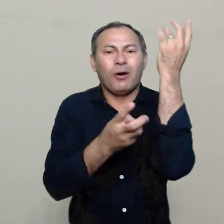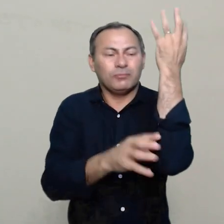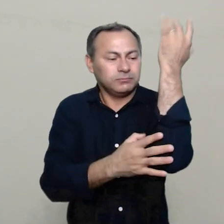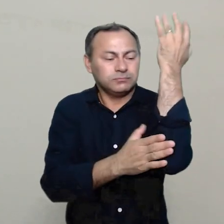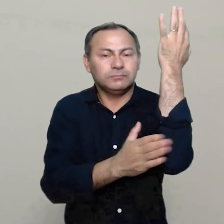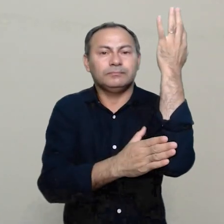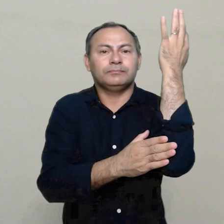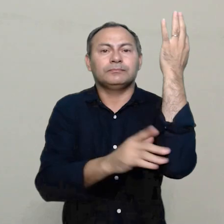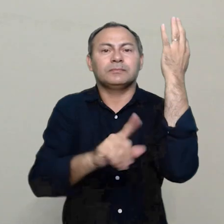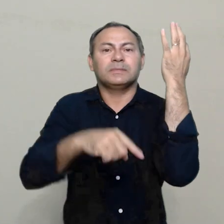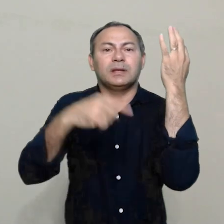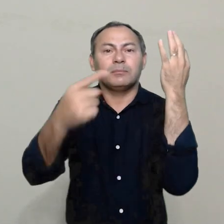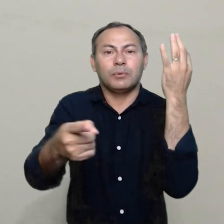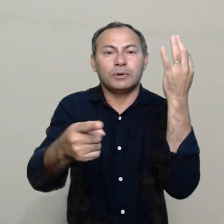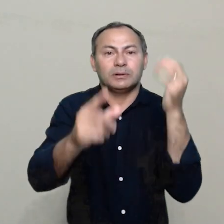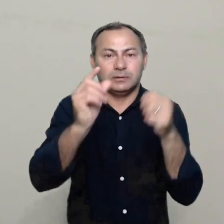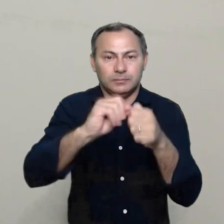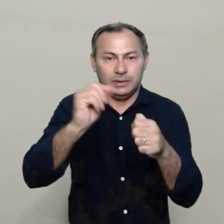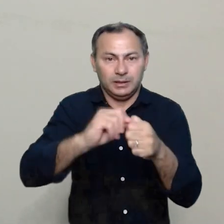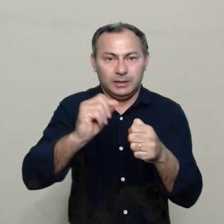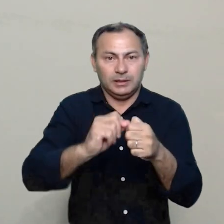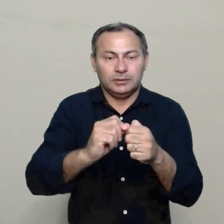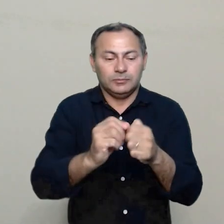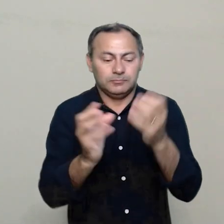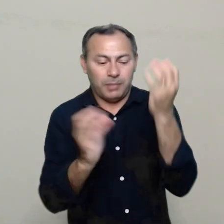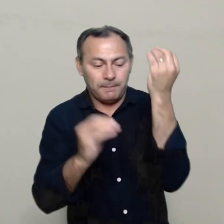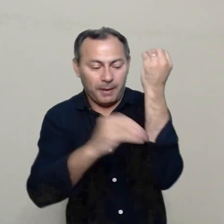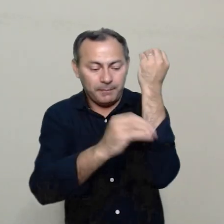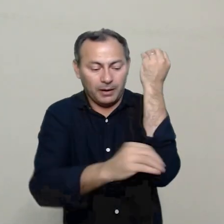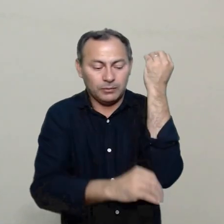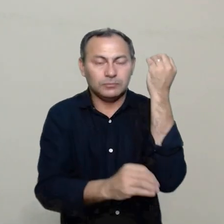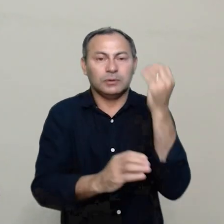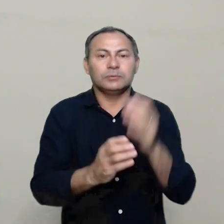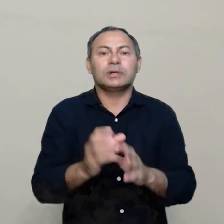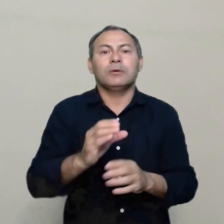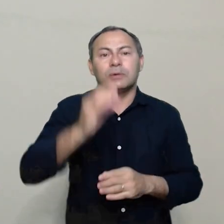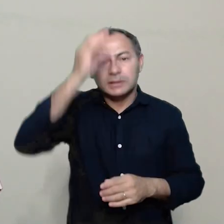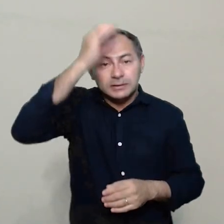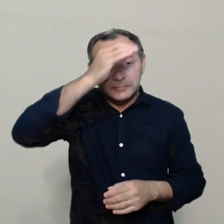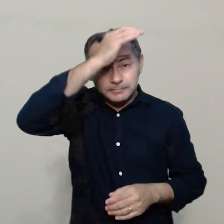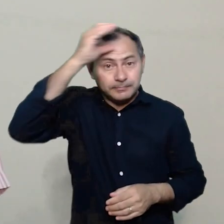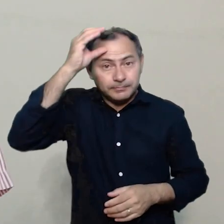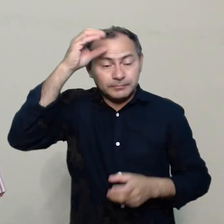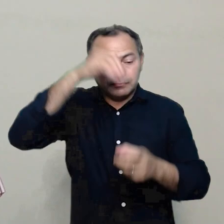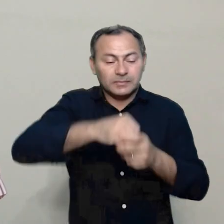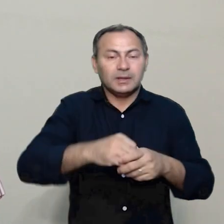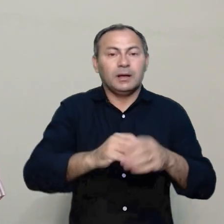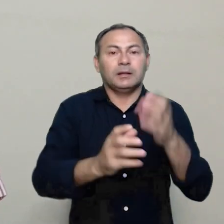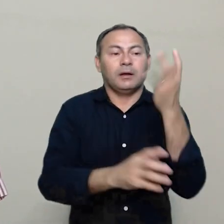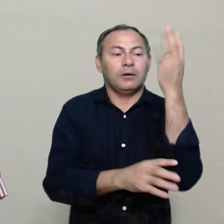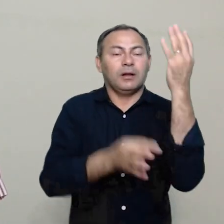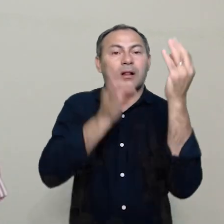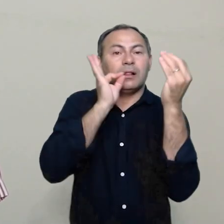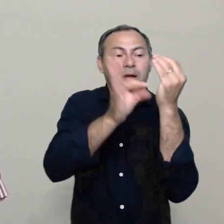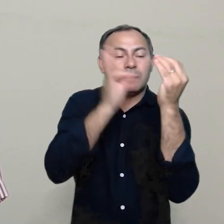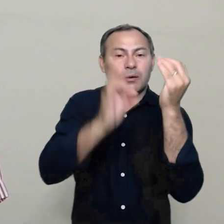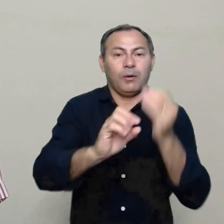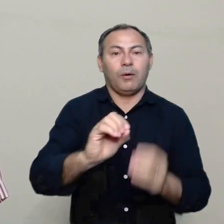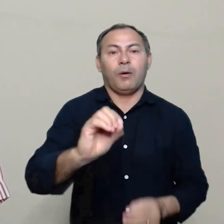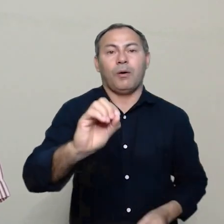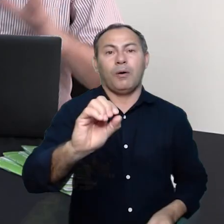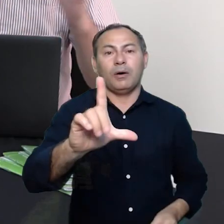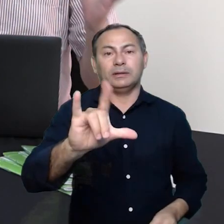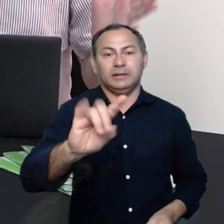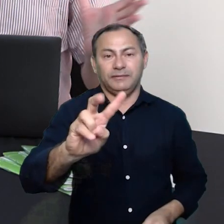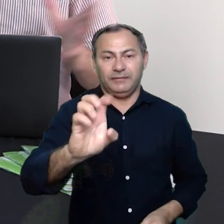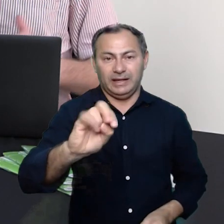onde depois foi feito o enxerto, o cristianismo foi enxertado no tronco da oliveira. Então,